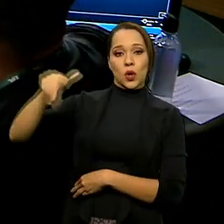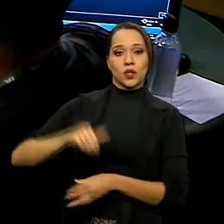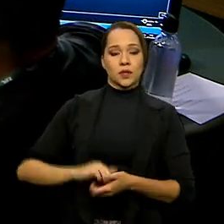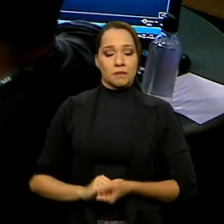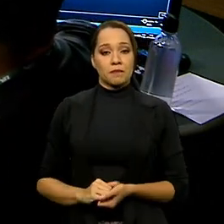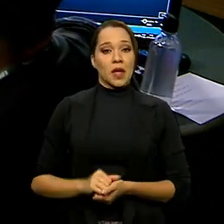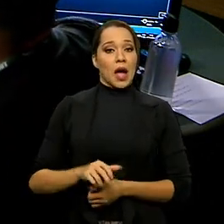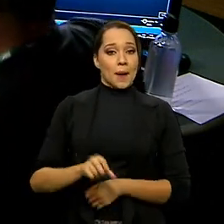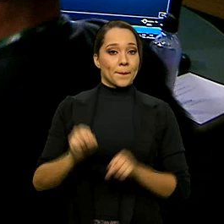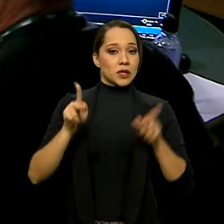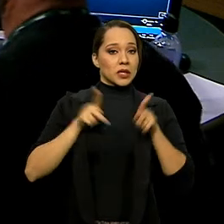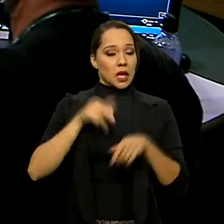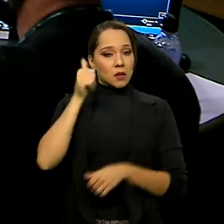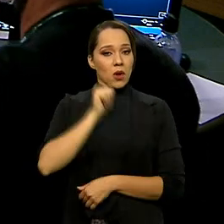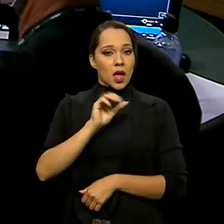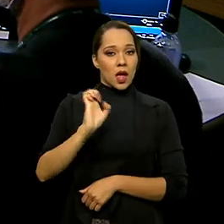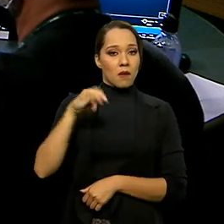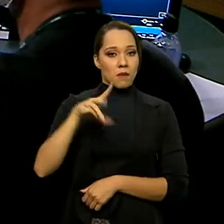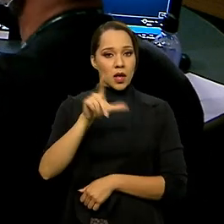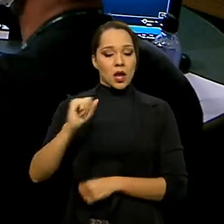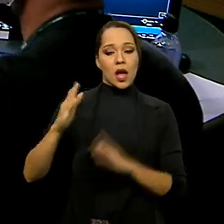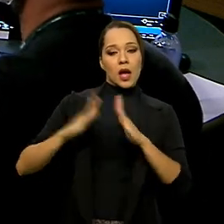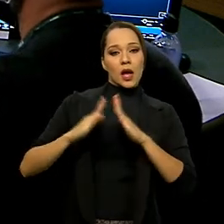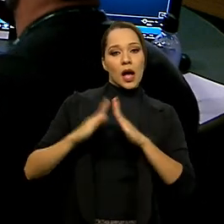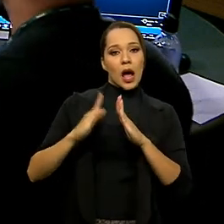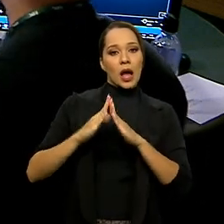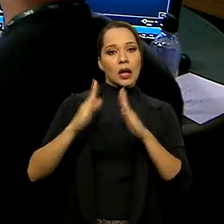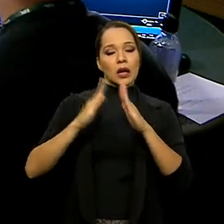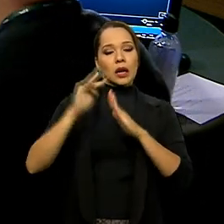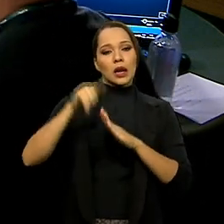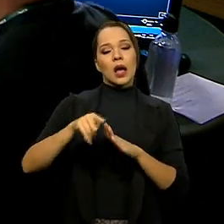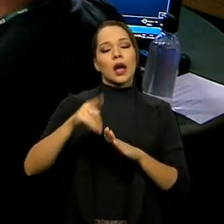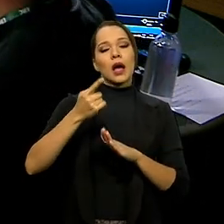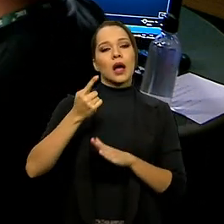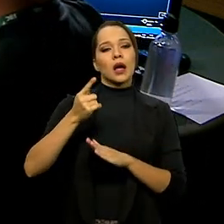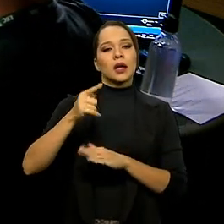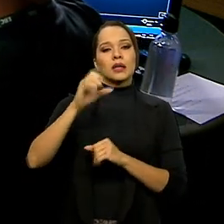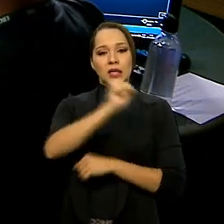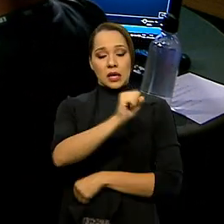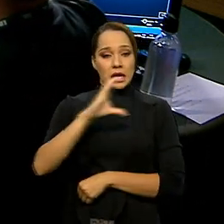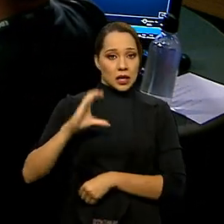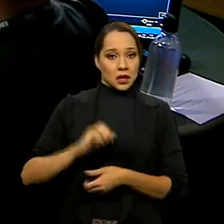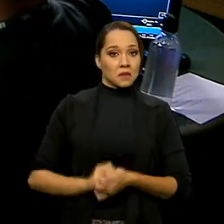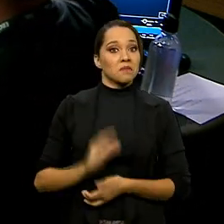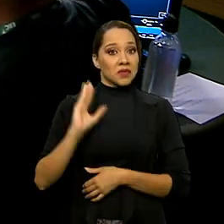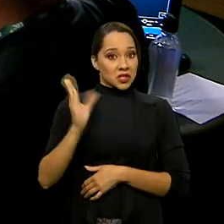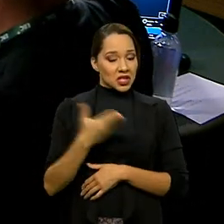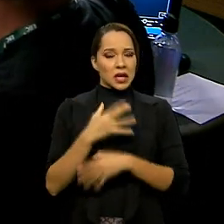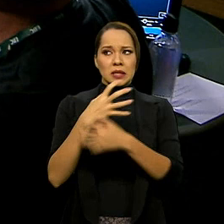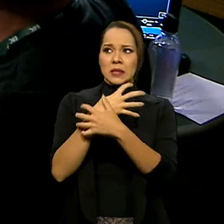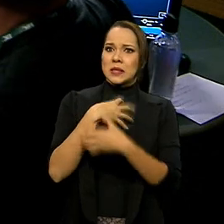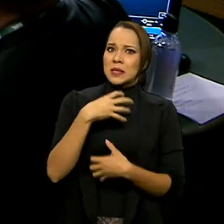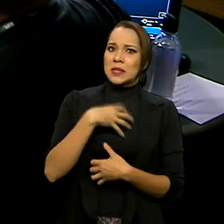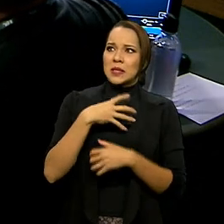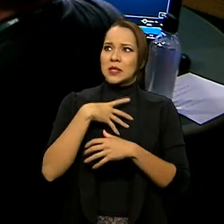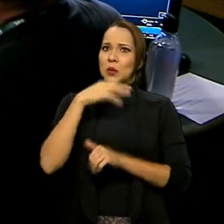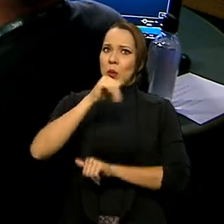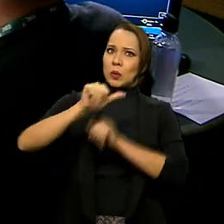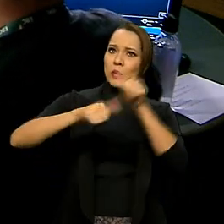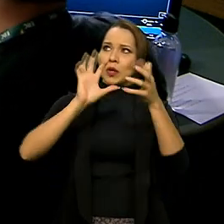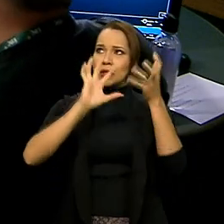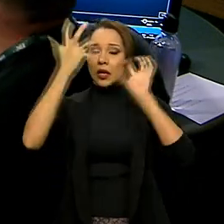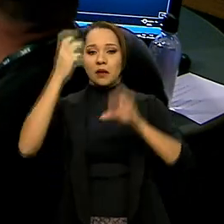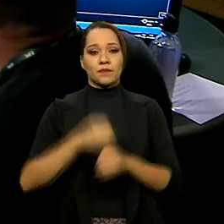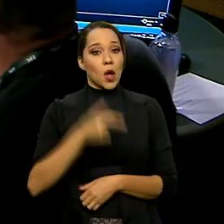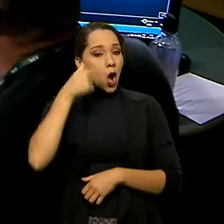A aposentada Emília da Silva, que mora em Penha, no litoral norte de Santa Catarina, já sentiu o clima virar. Ontem